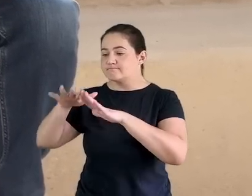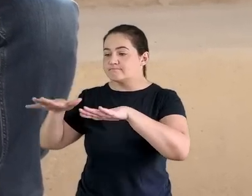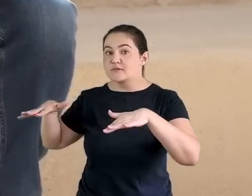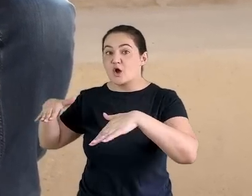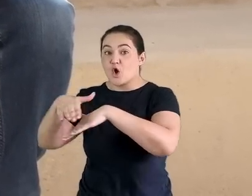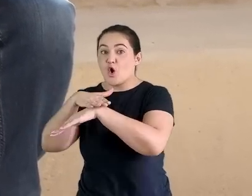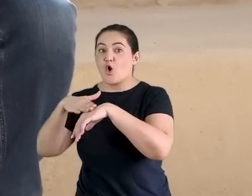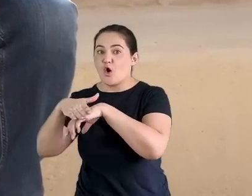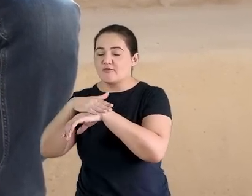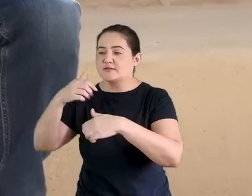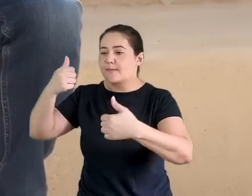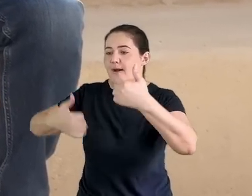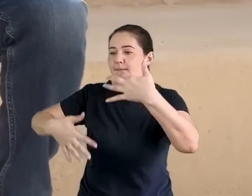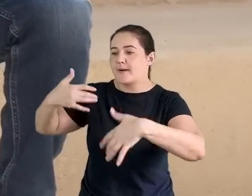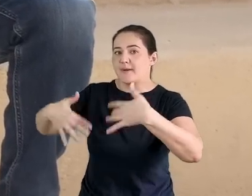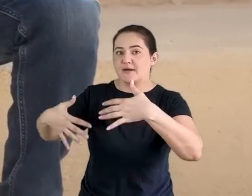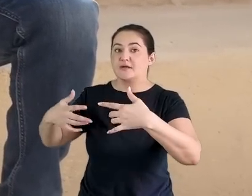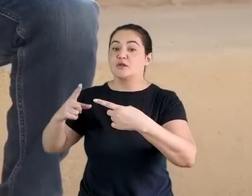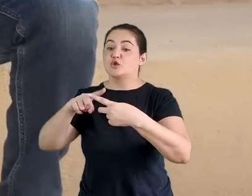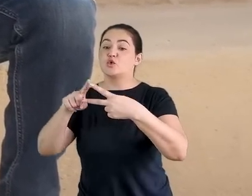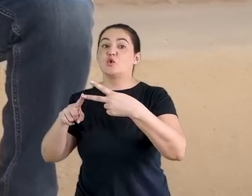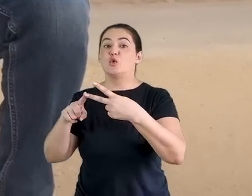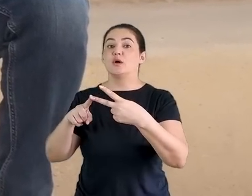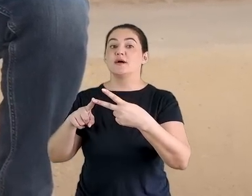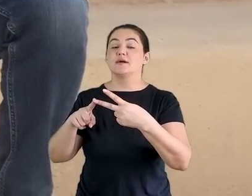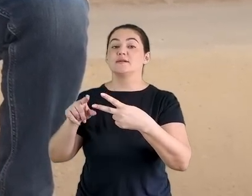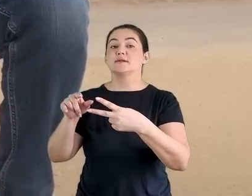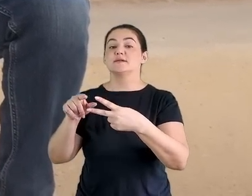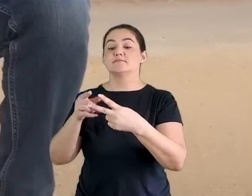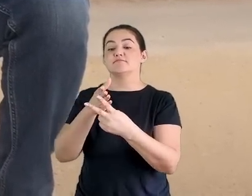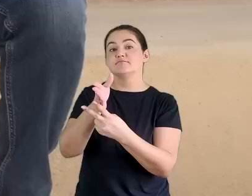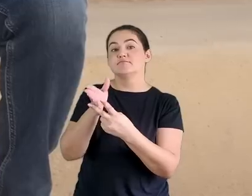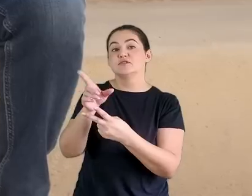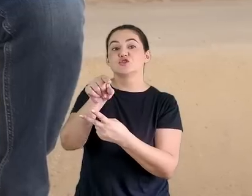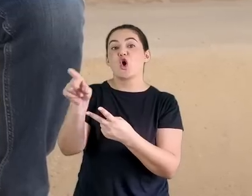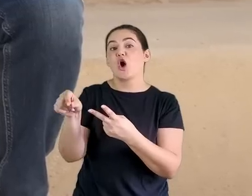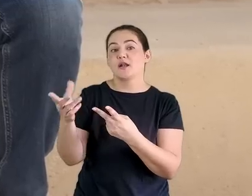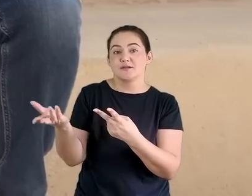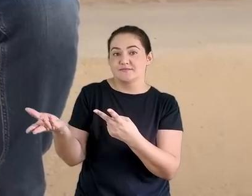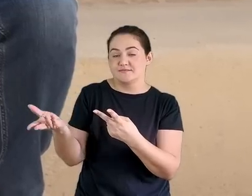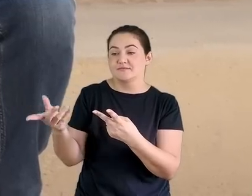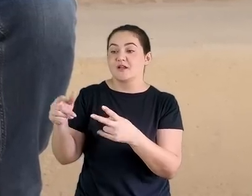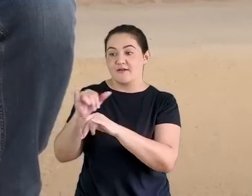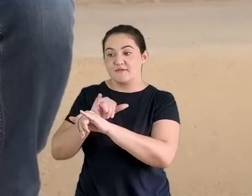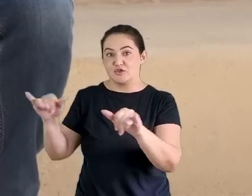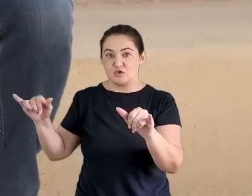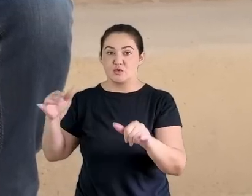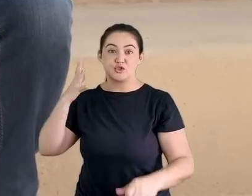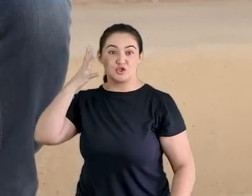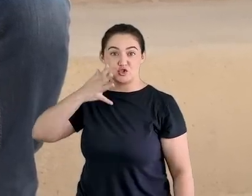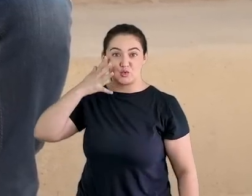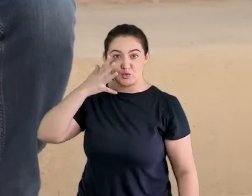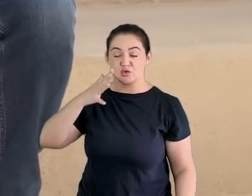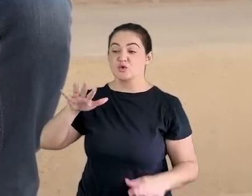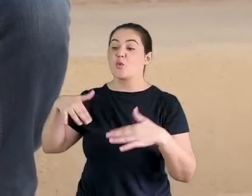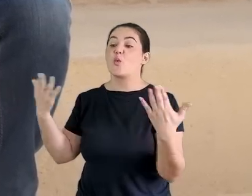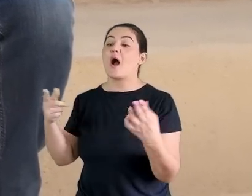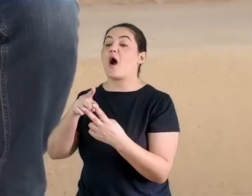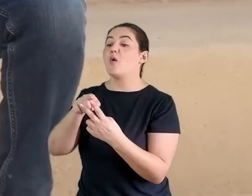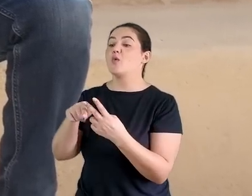tem. E ele está, em seu discurso, falando sobre essas opções e descreve de uma